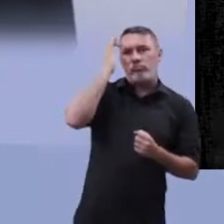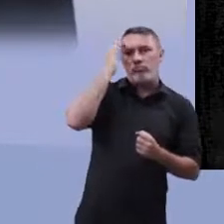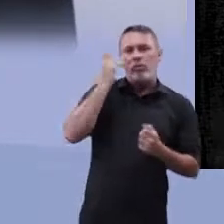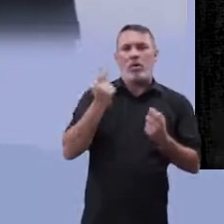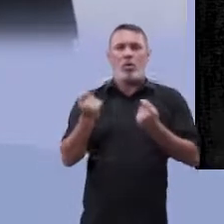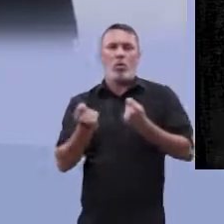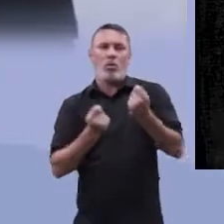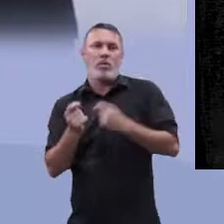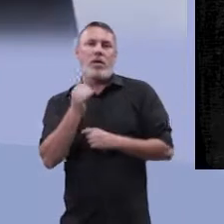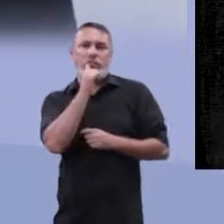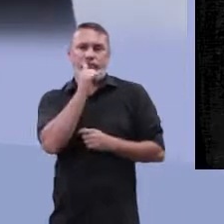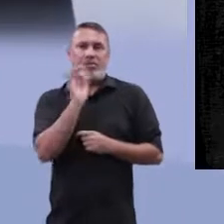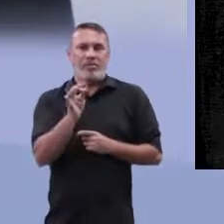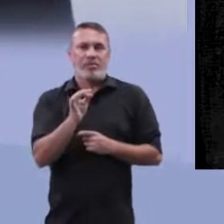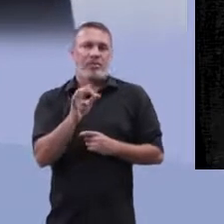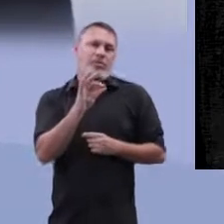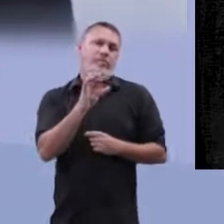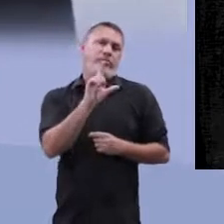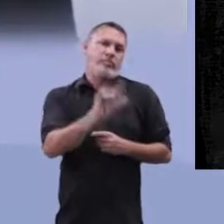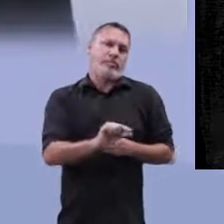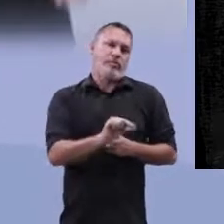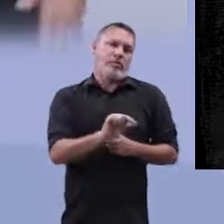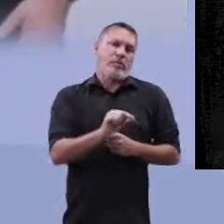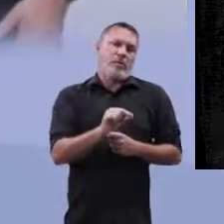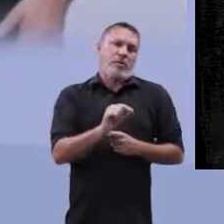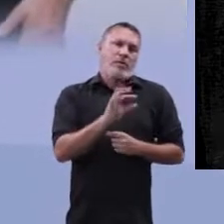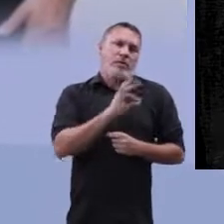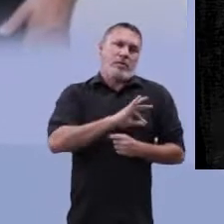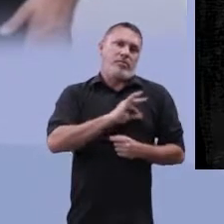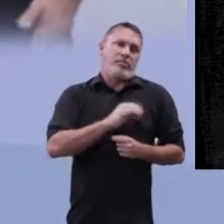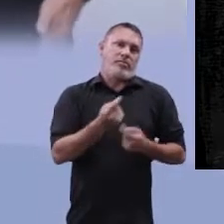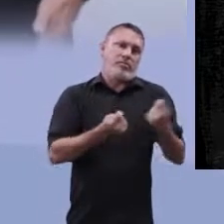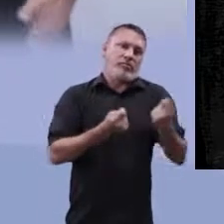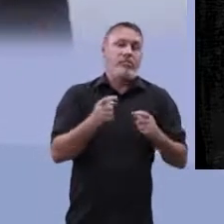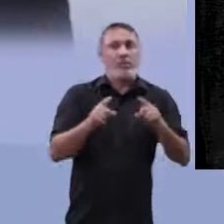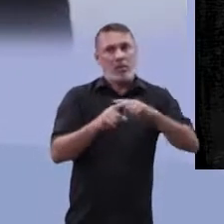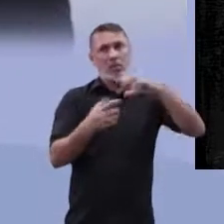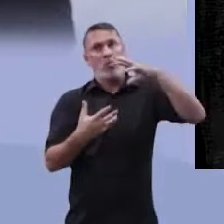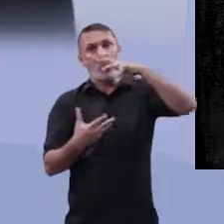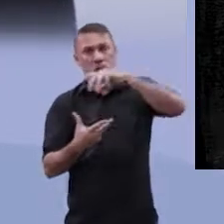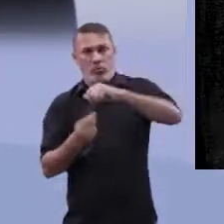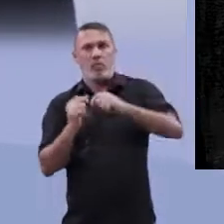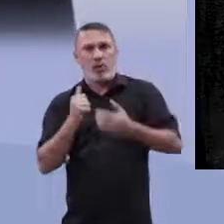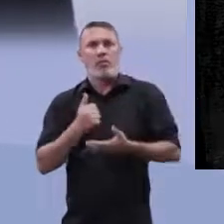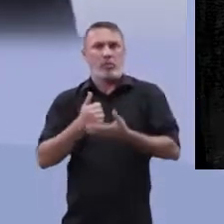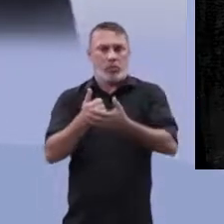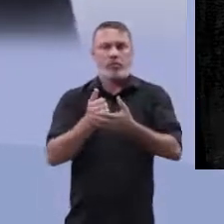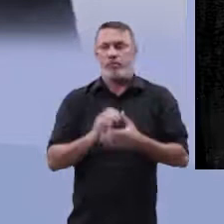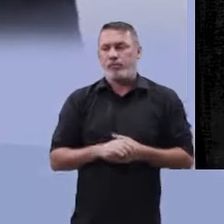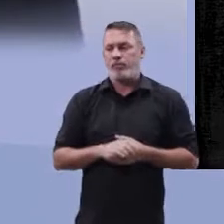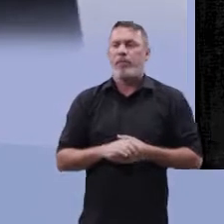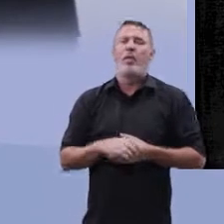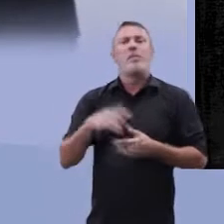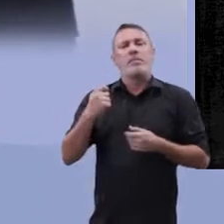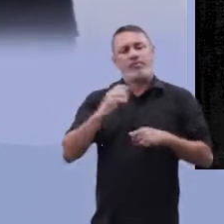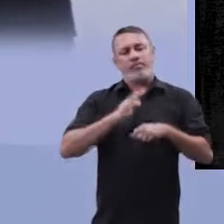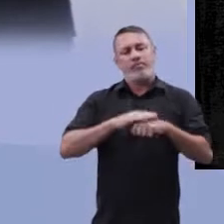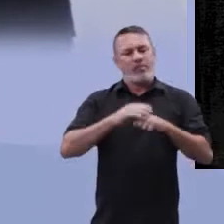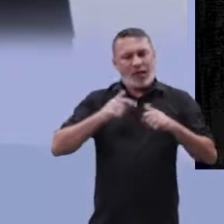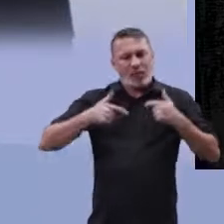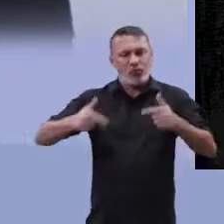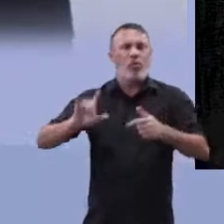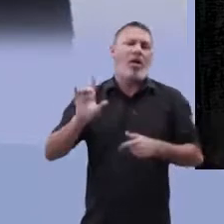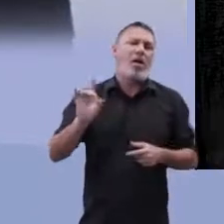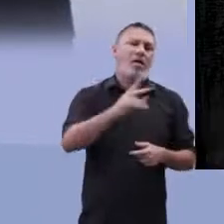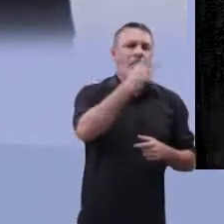energia elétrica. Com certeza, né? Economizar energia faz bem para o bolso e para o planeta. Isso deve